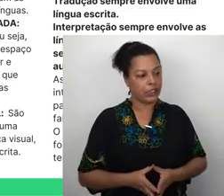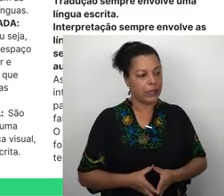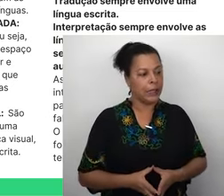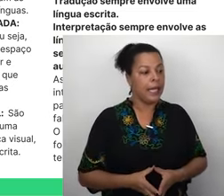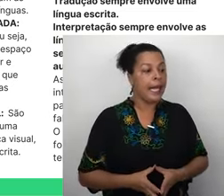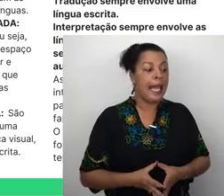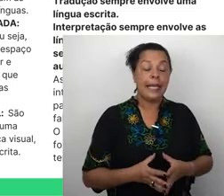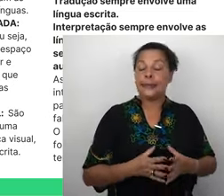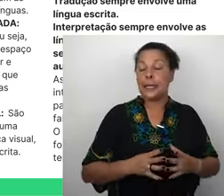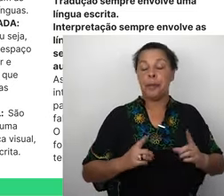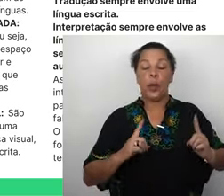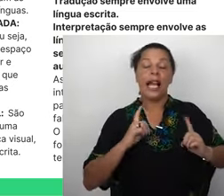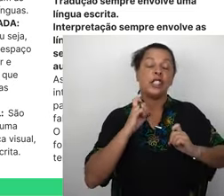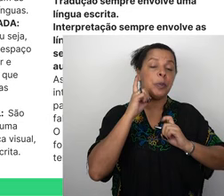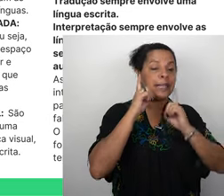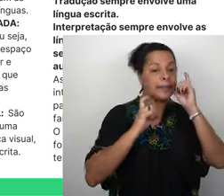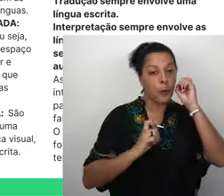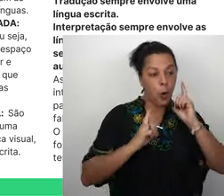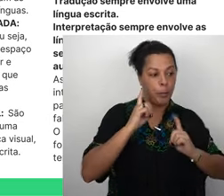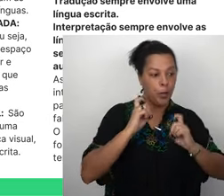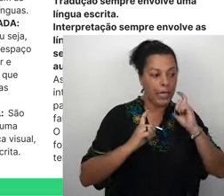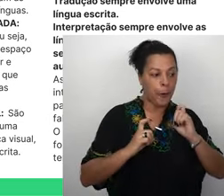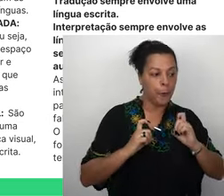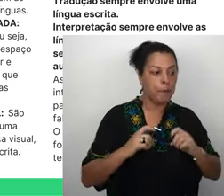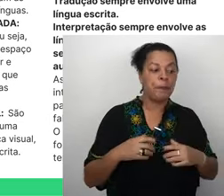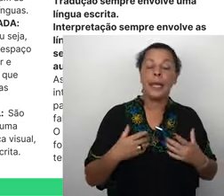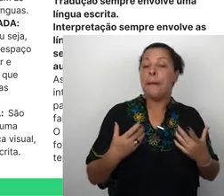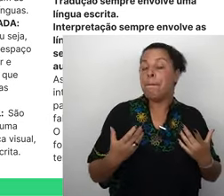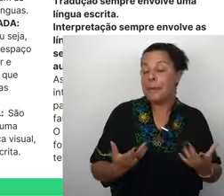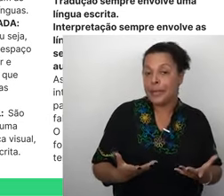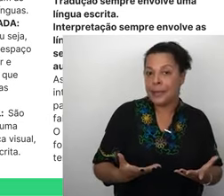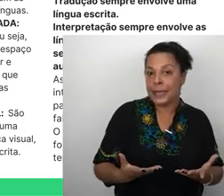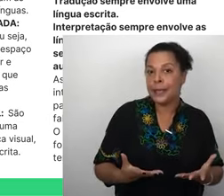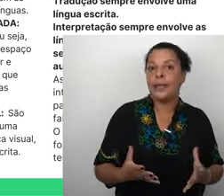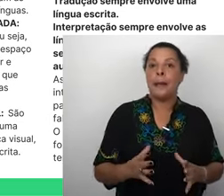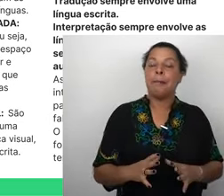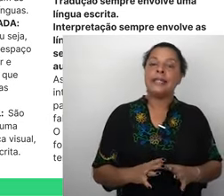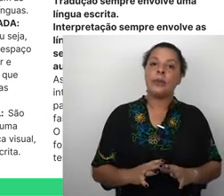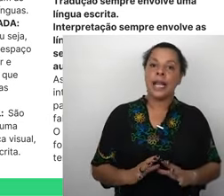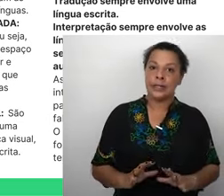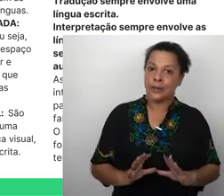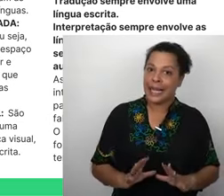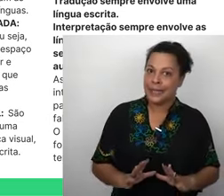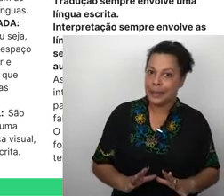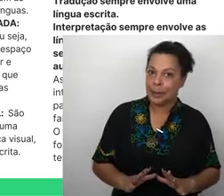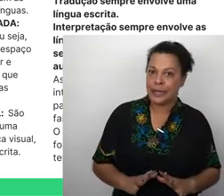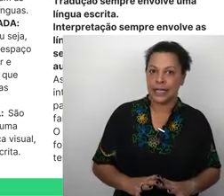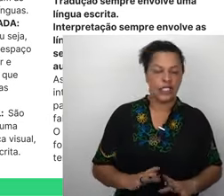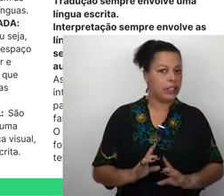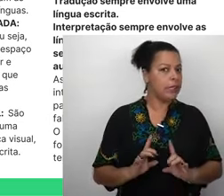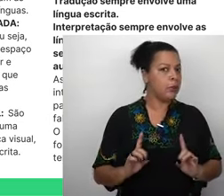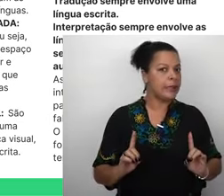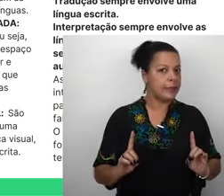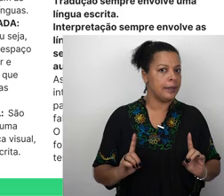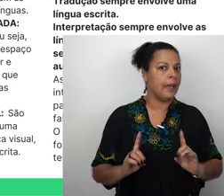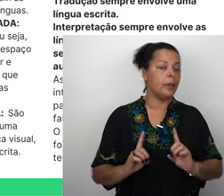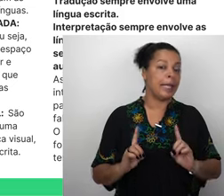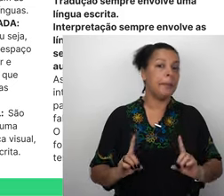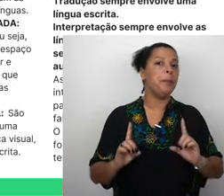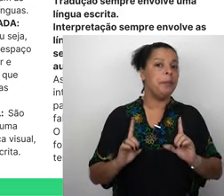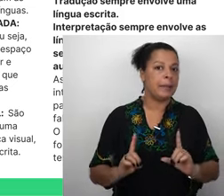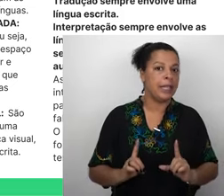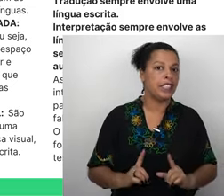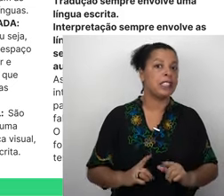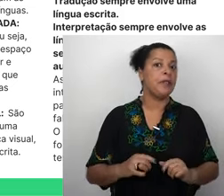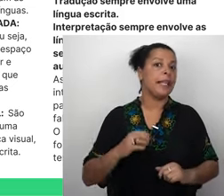expressão linguística. Exemplo, a expressão corporal, mímica, mas no caso da Libras, a gente não usa